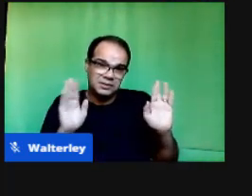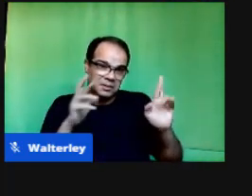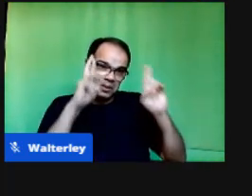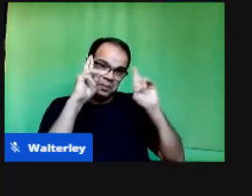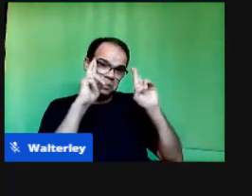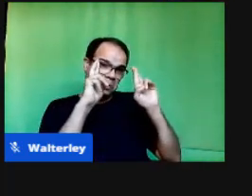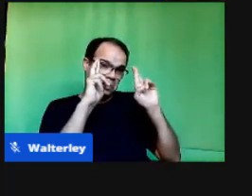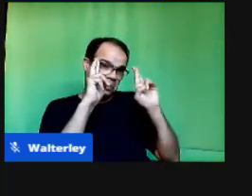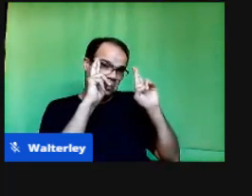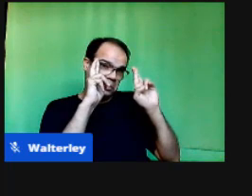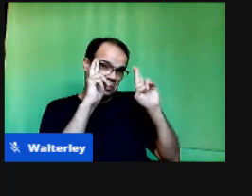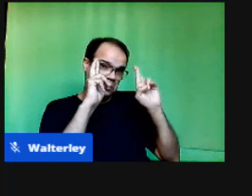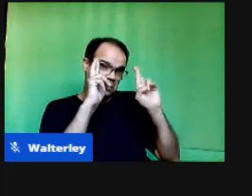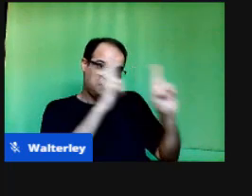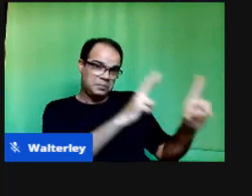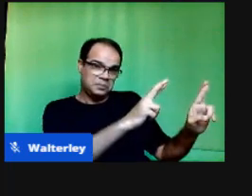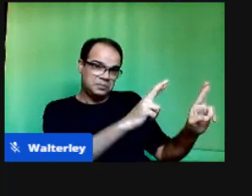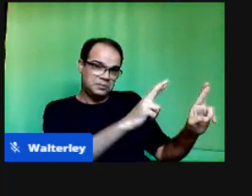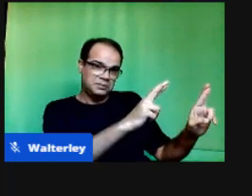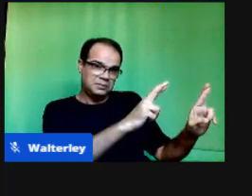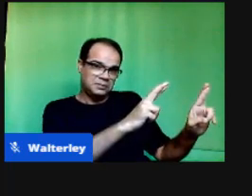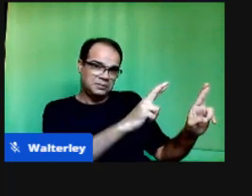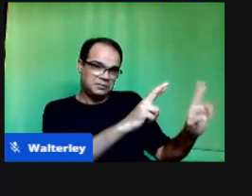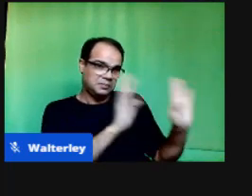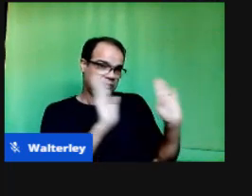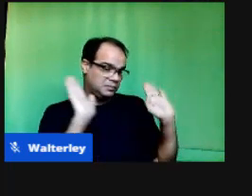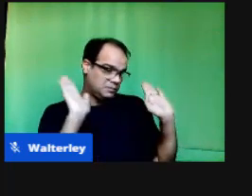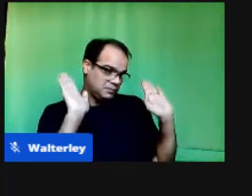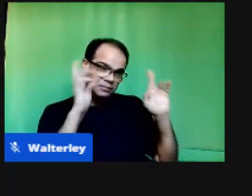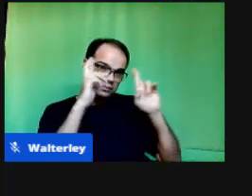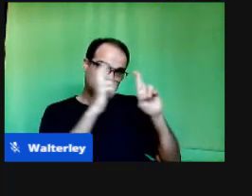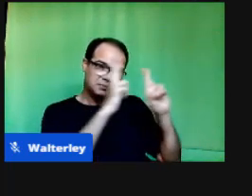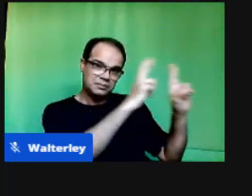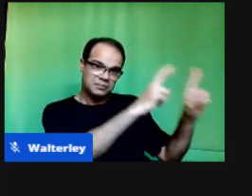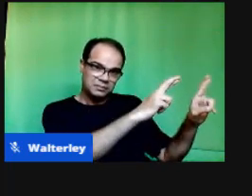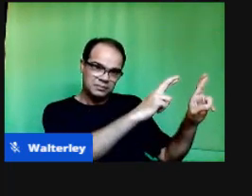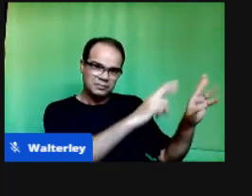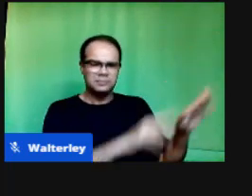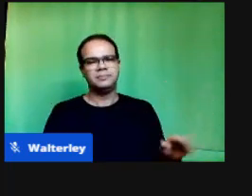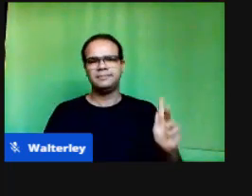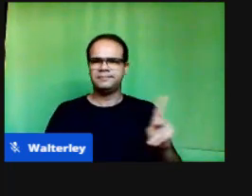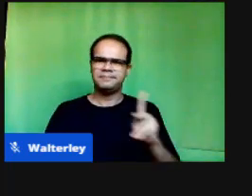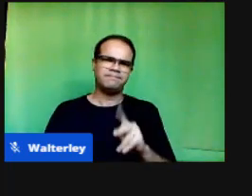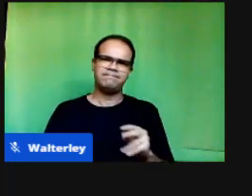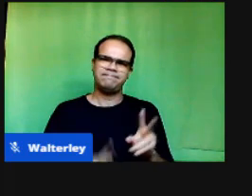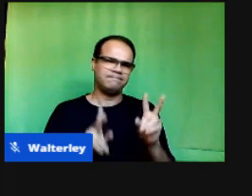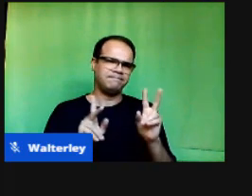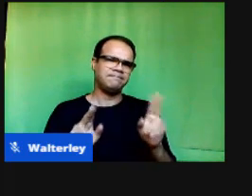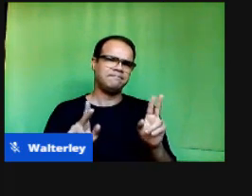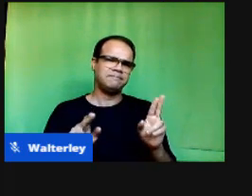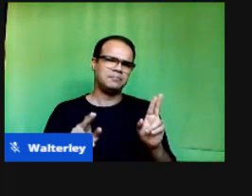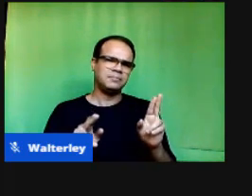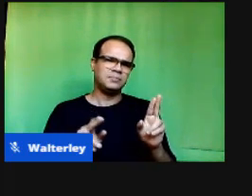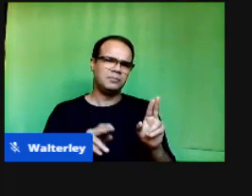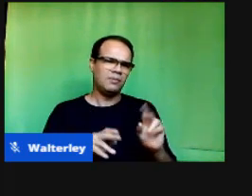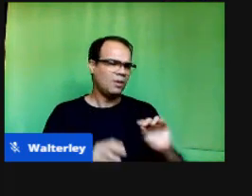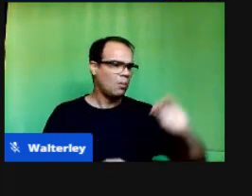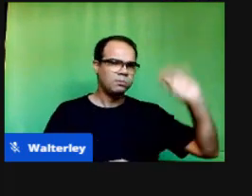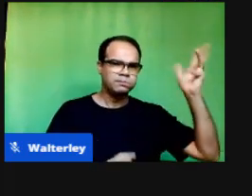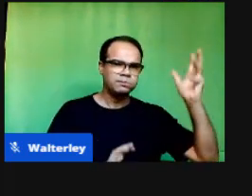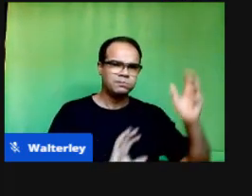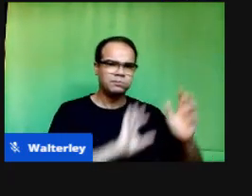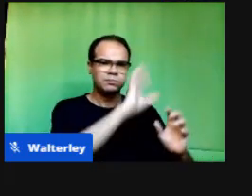Responsabilidades que não são tuas, solta. O professor tem mania de guardar tudo para si, né? O professor, ainda mais